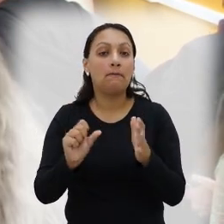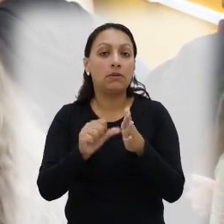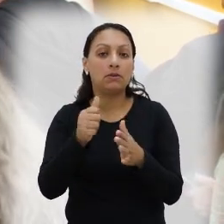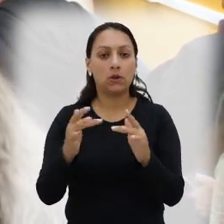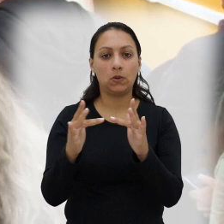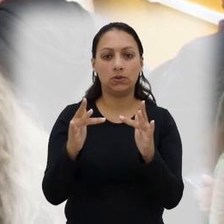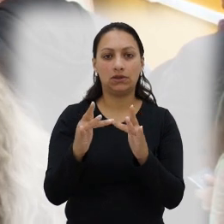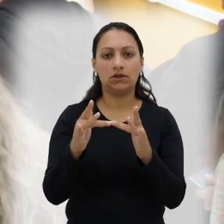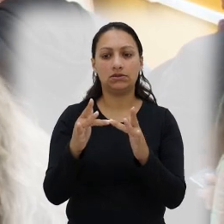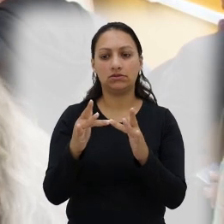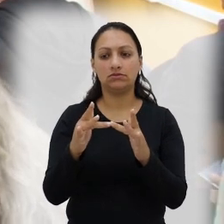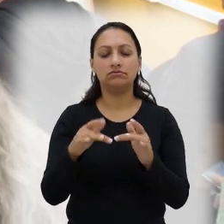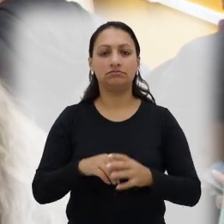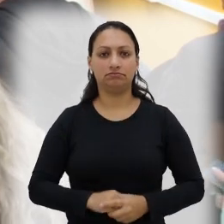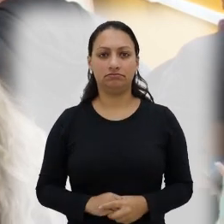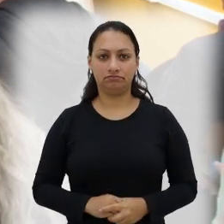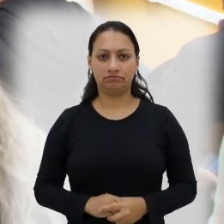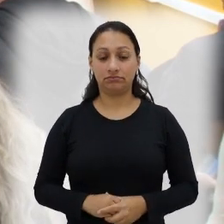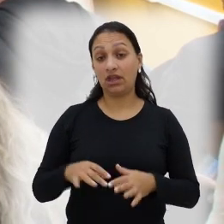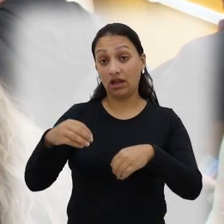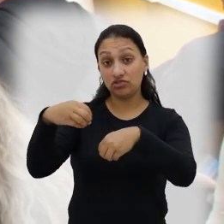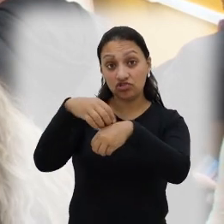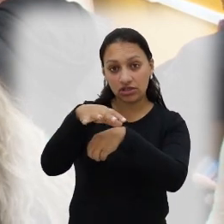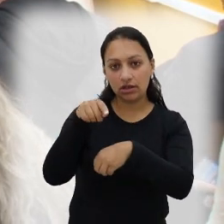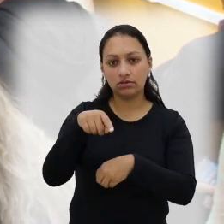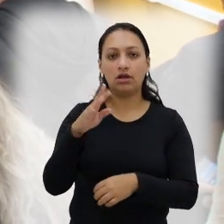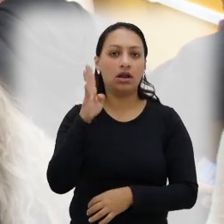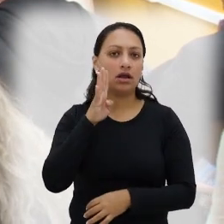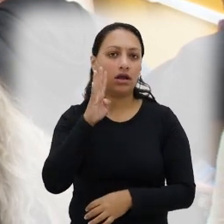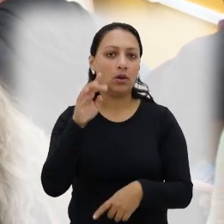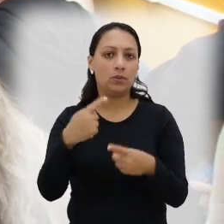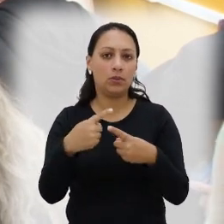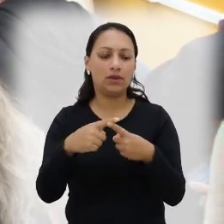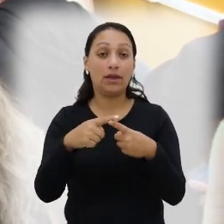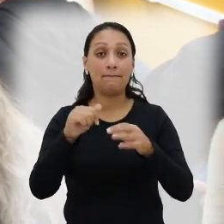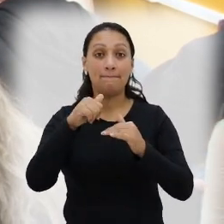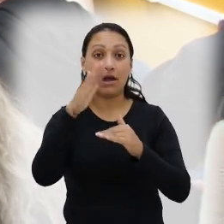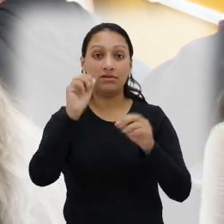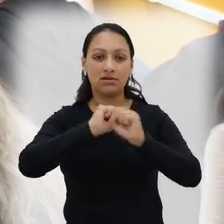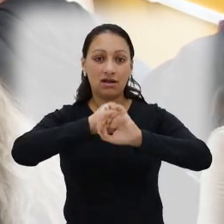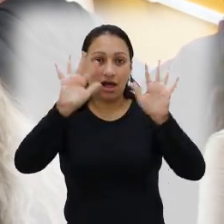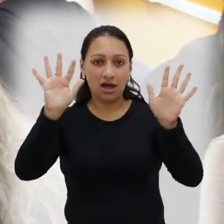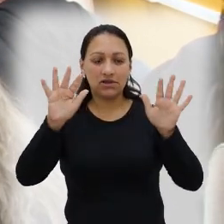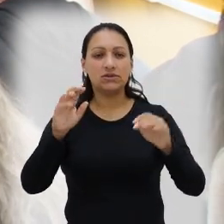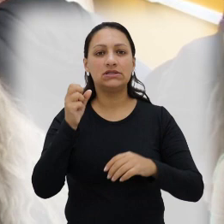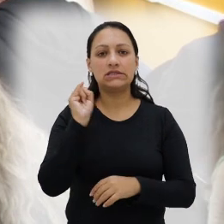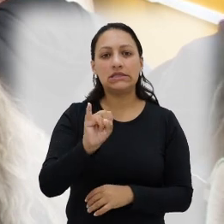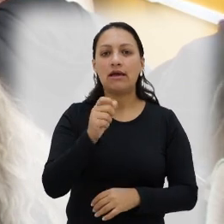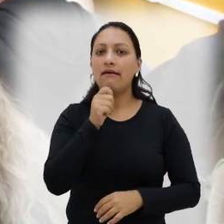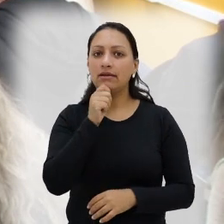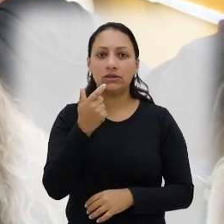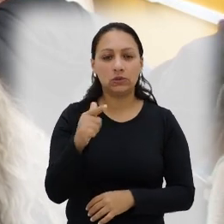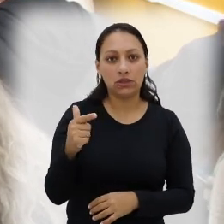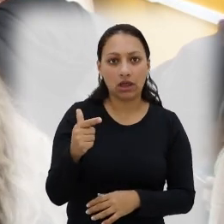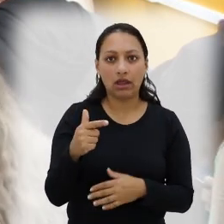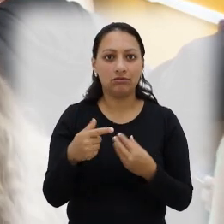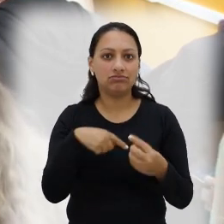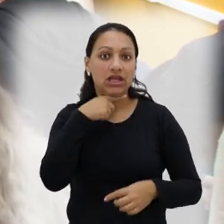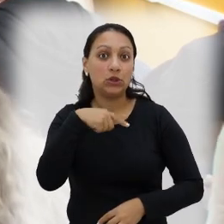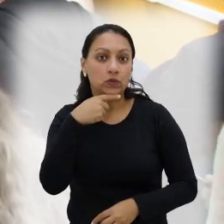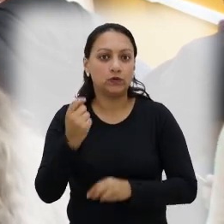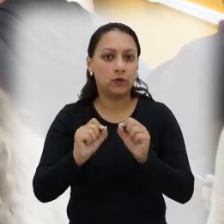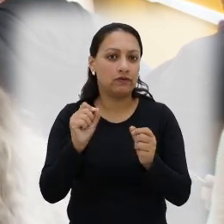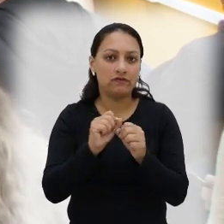aí, essa tua dica, show de bola, Marcos. Porque daí ela tem um pouco mais de clareza, né, se ainda não teve até então. E, de outro